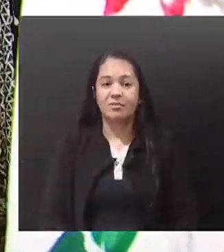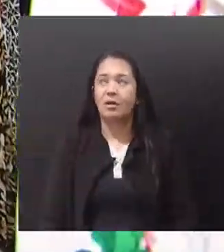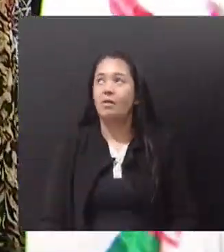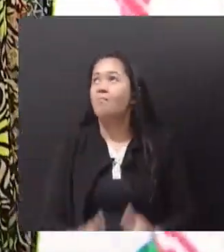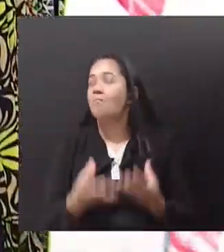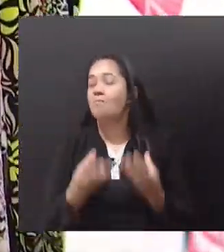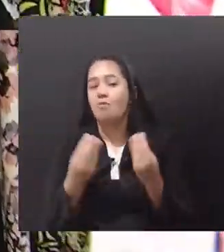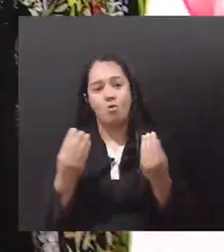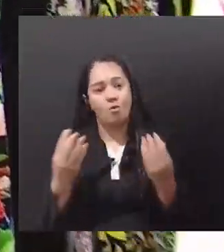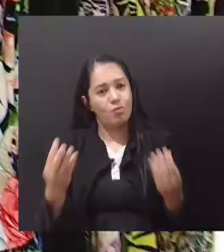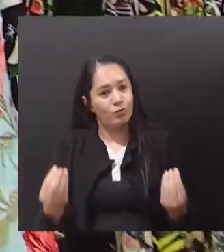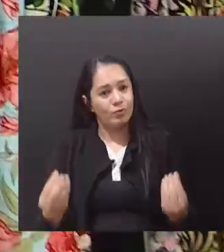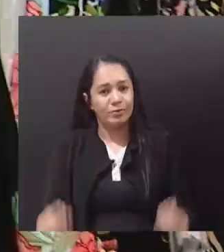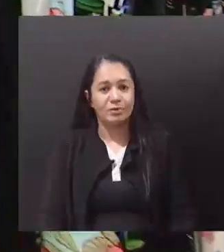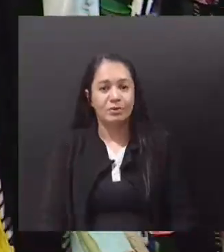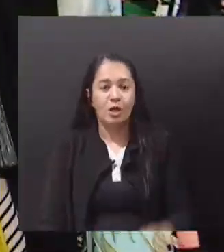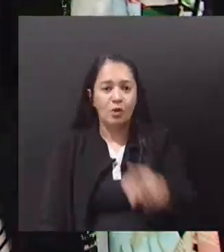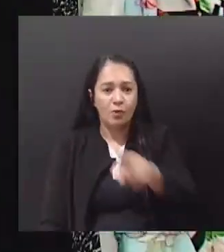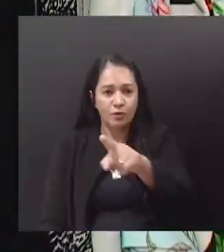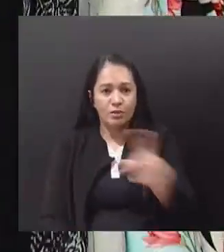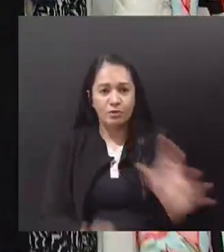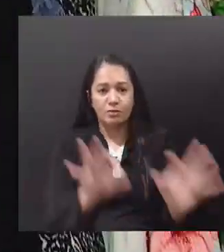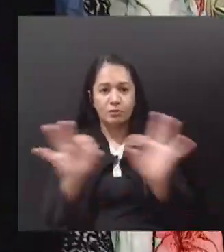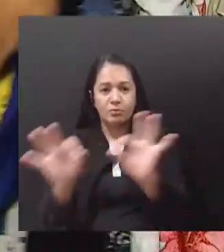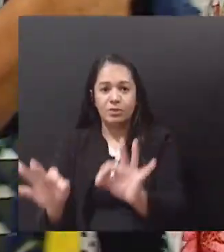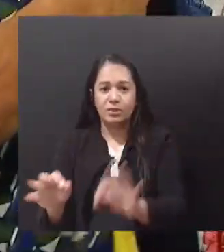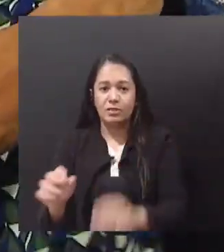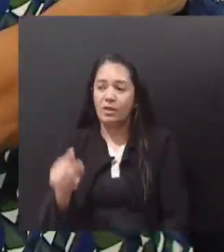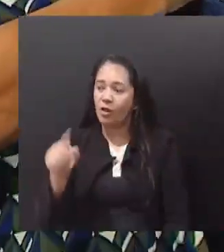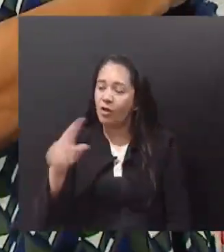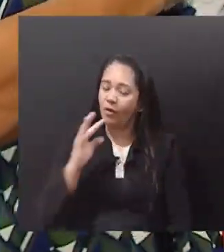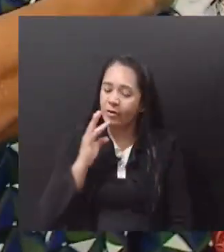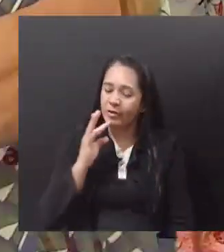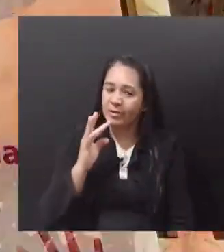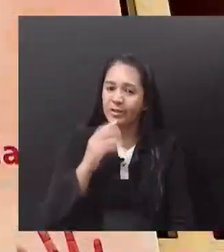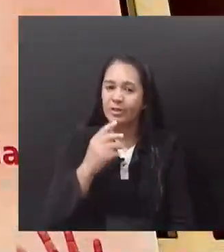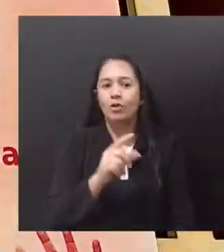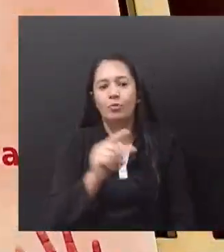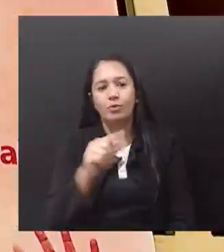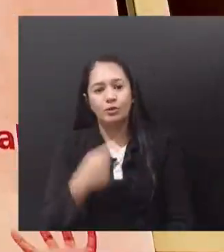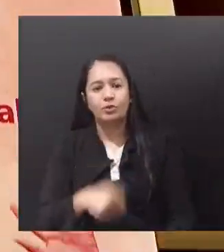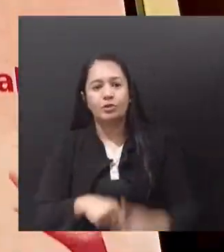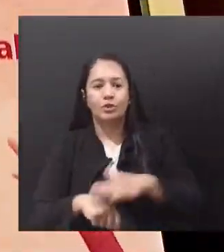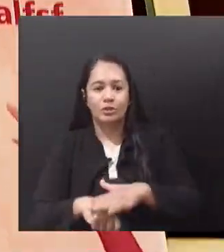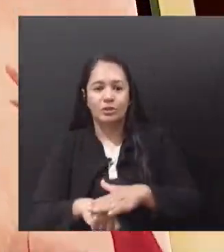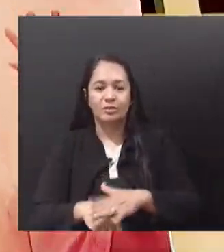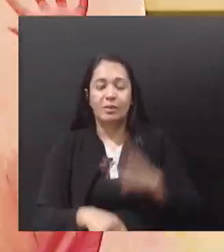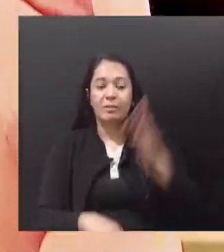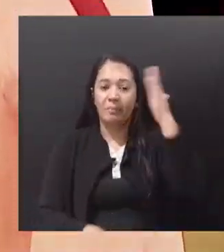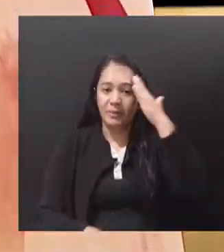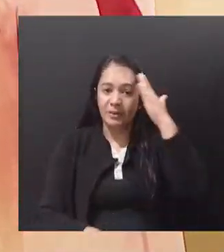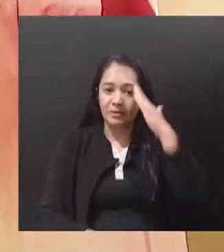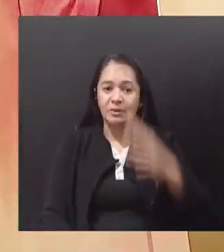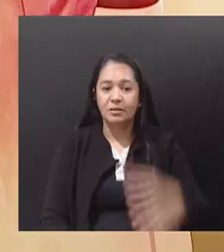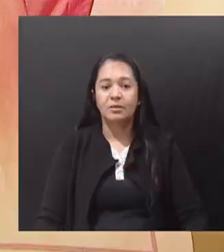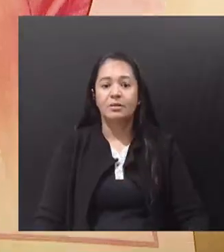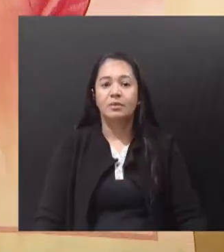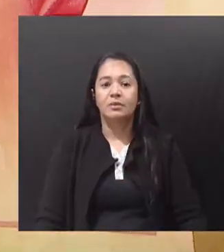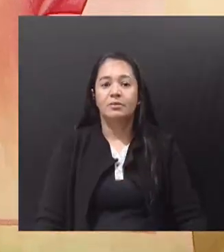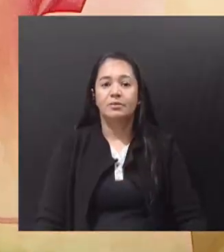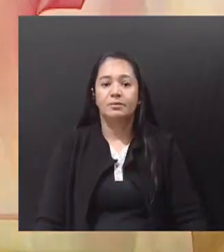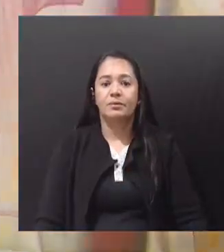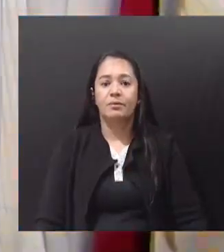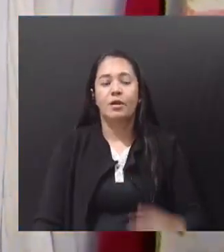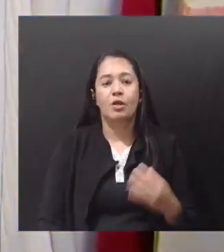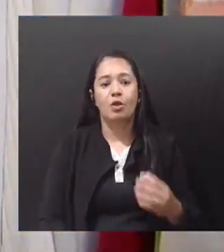é muito. Quem está assistindo só vindo aqui, conhecendo um pouquinho do que a gente faz para ter noção. Então assim, como o